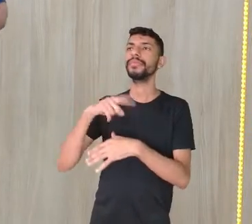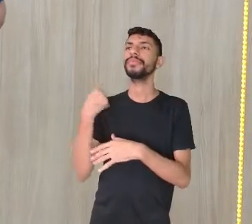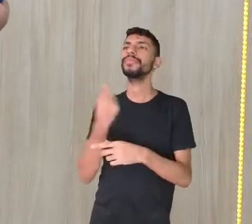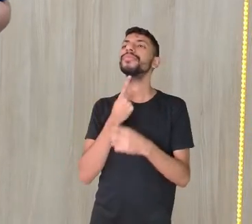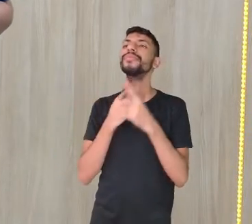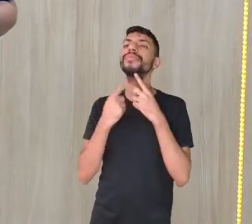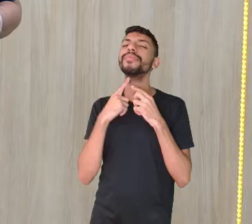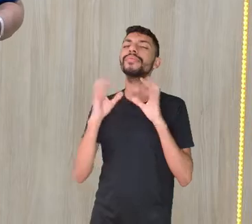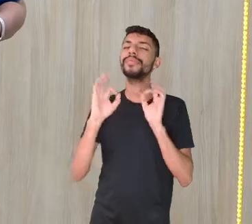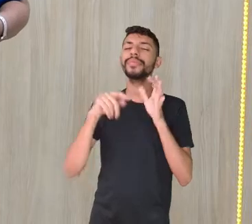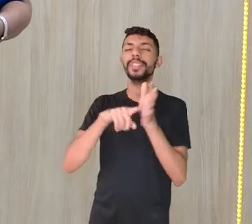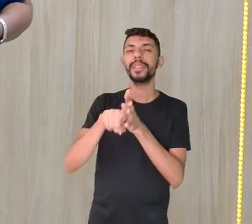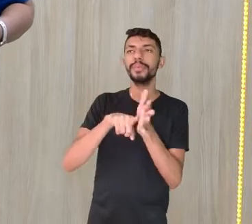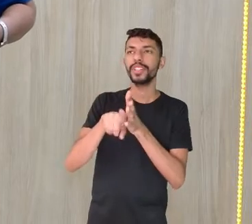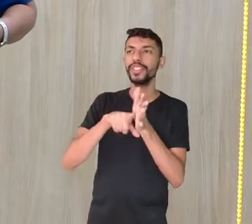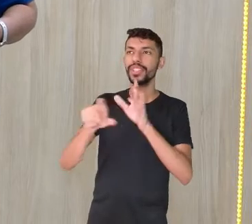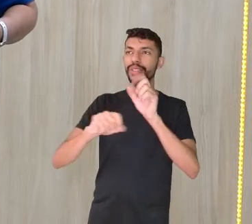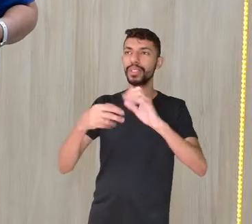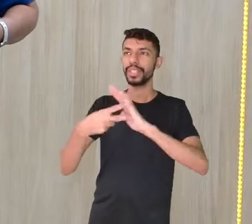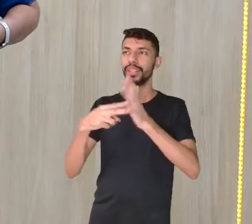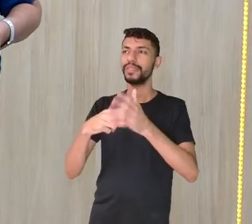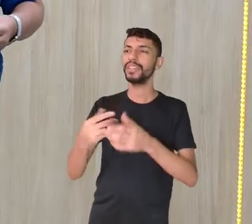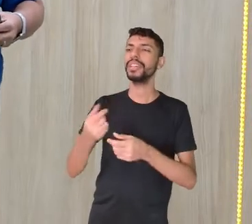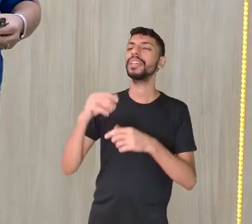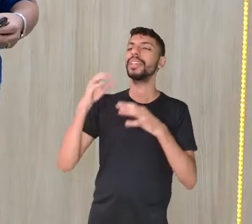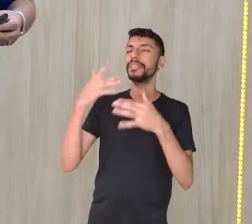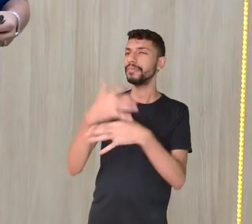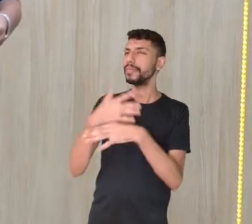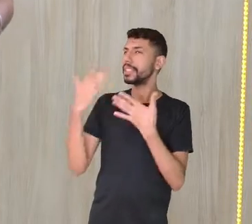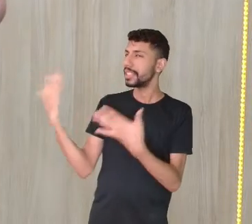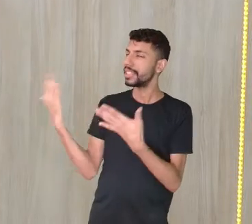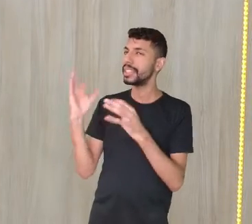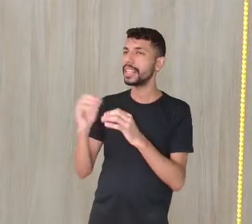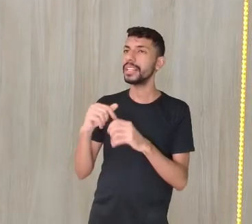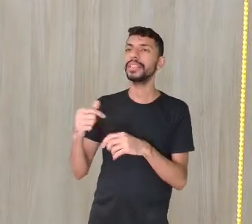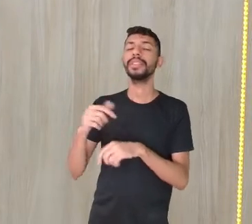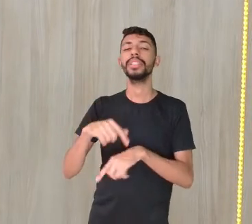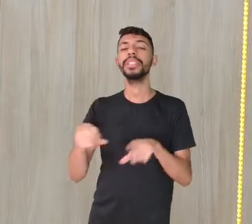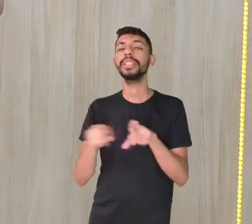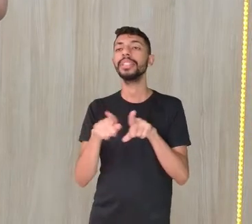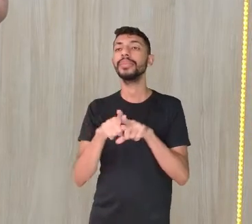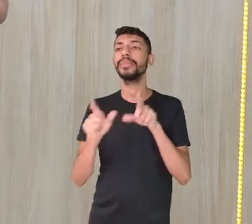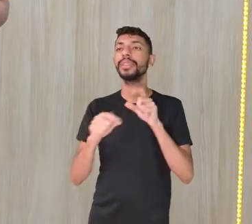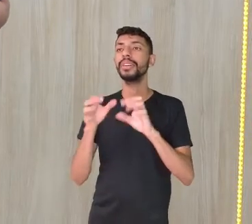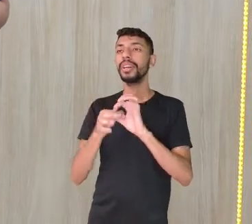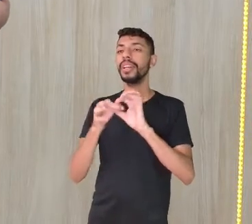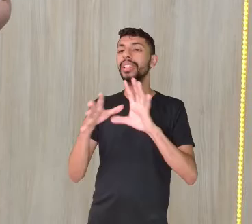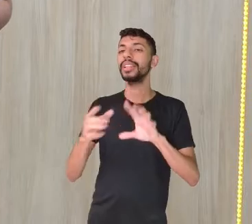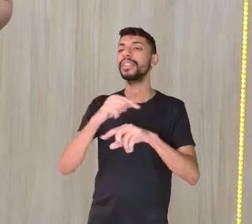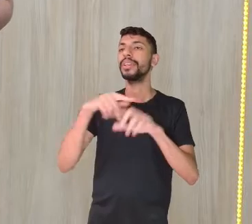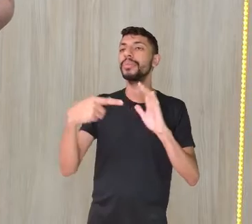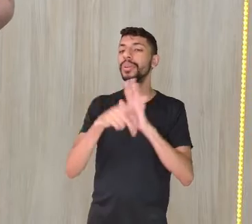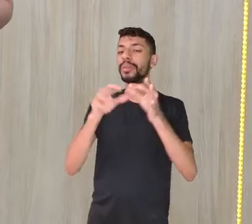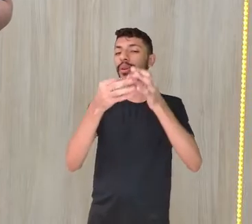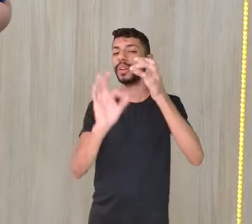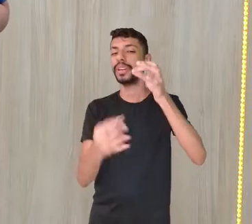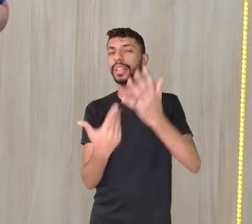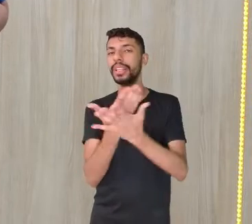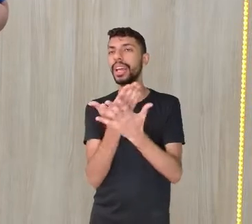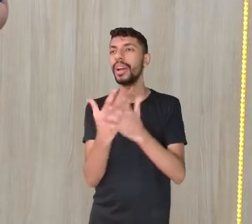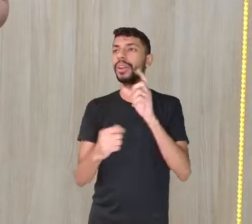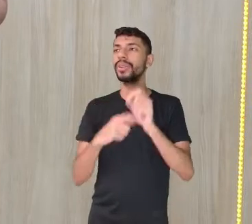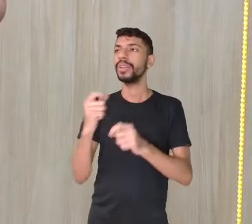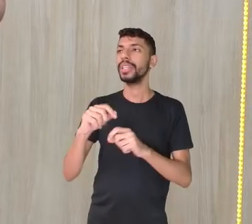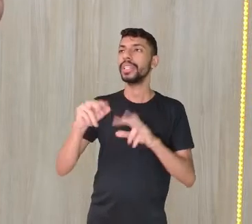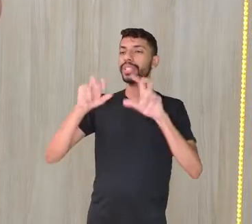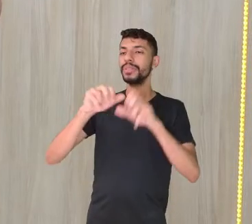sonha. Pesquisa aí o que é uma cidade inteligente. Dá uma olhadinha. E eu vou deixar na descrição dessa aula a questão do